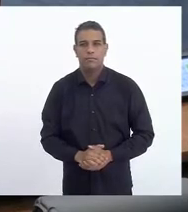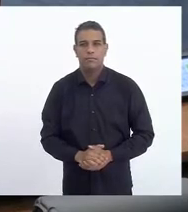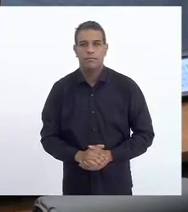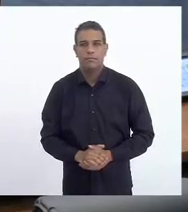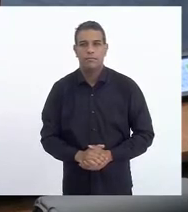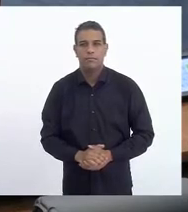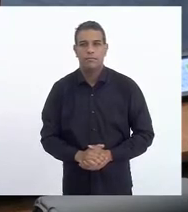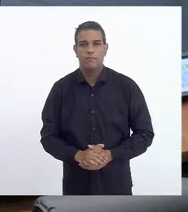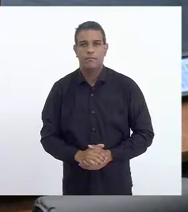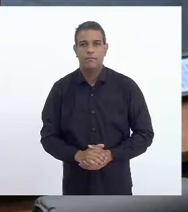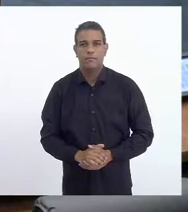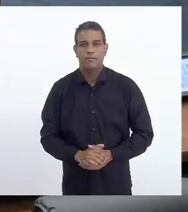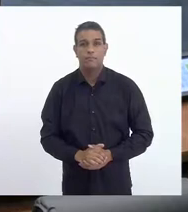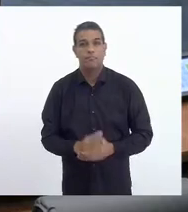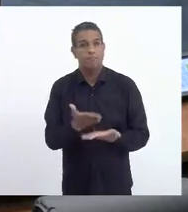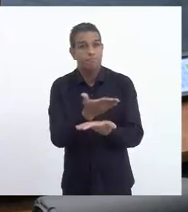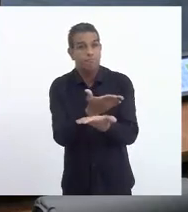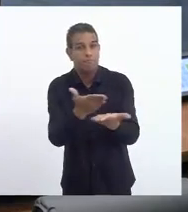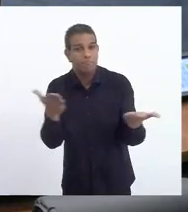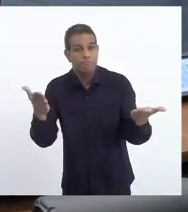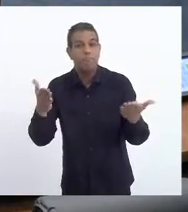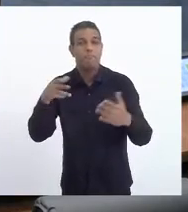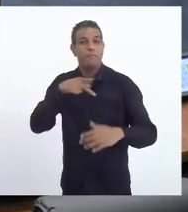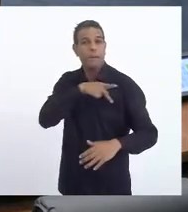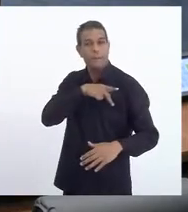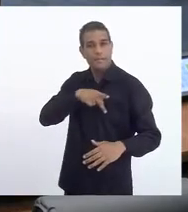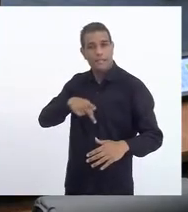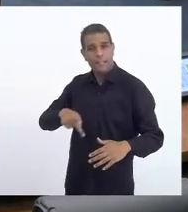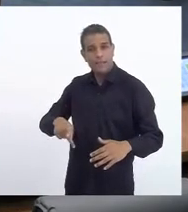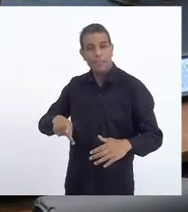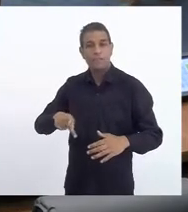a senhora presidente